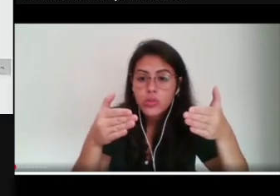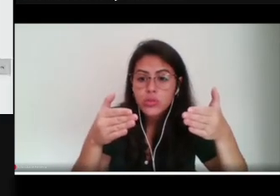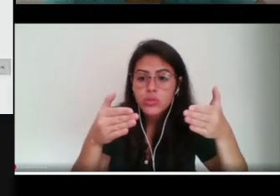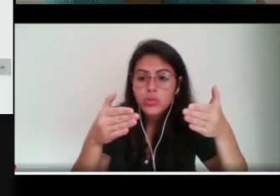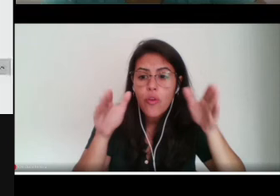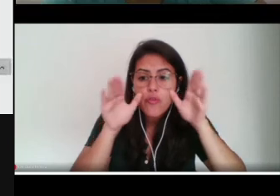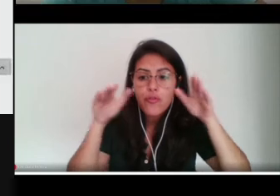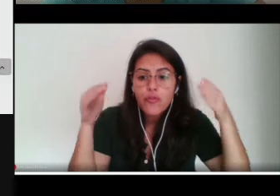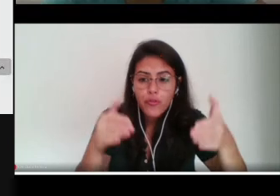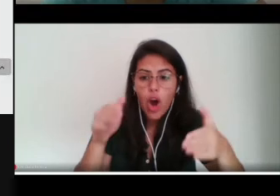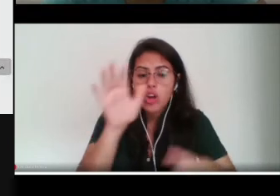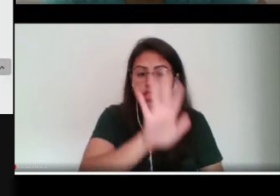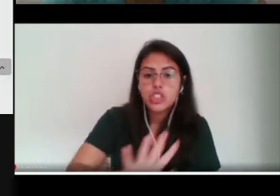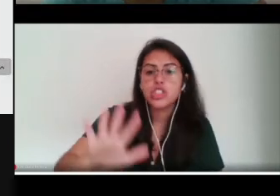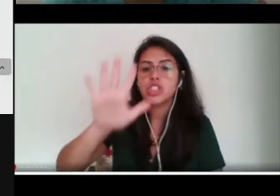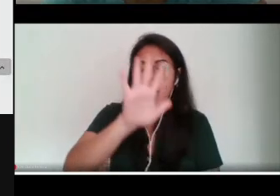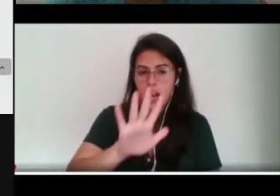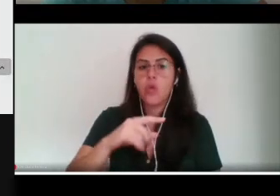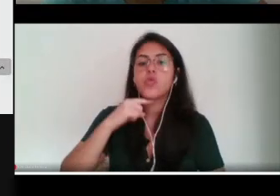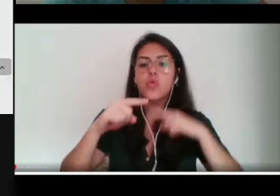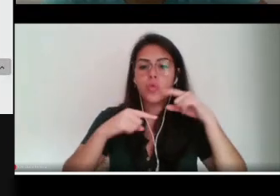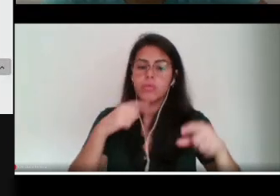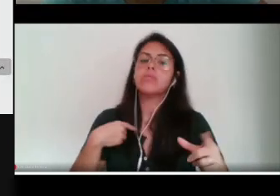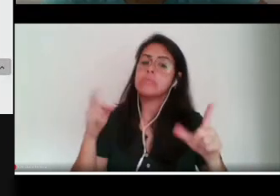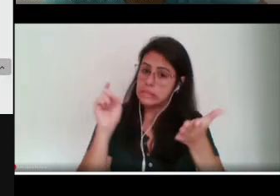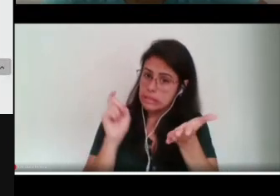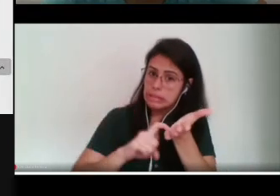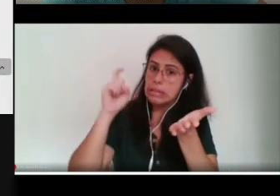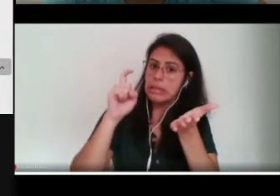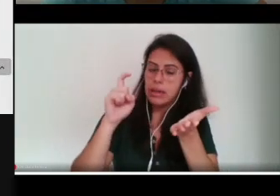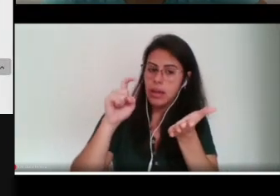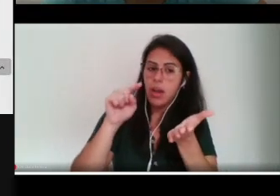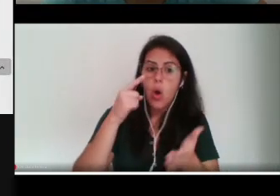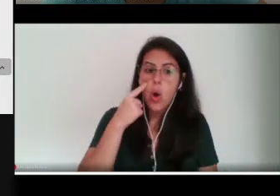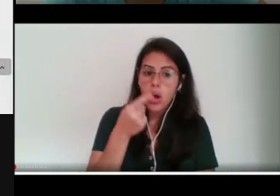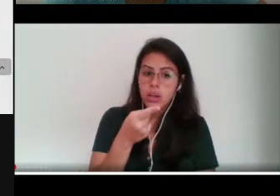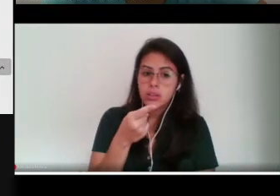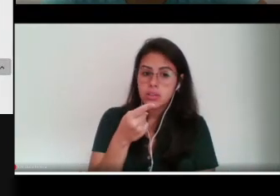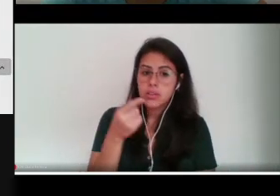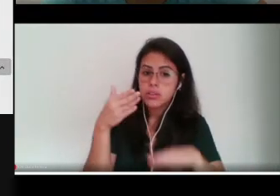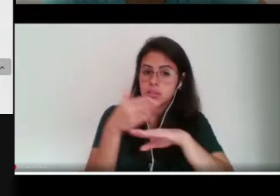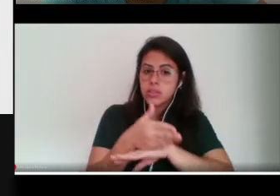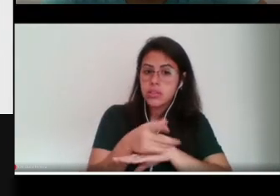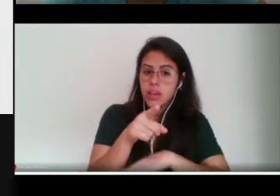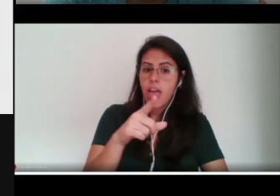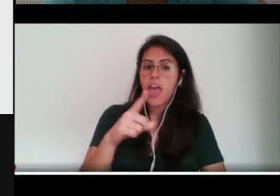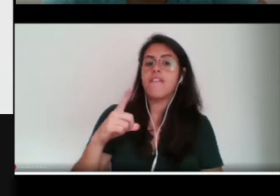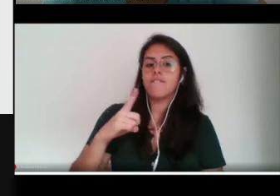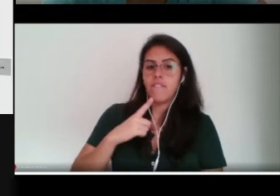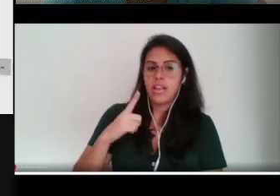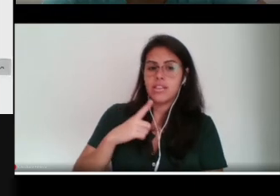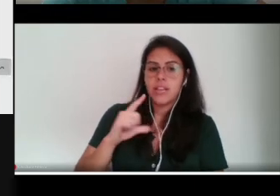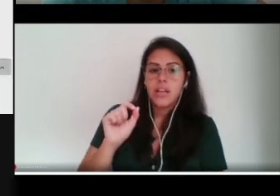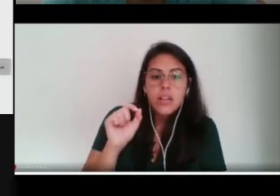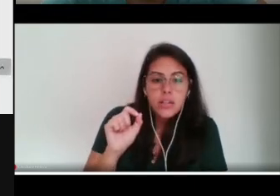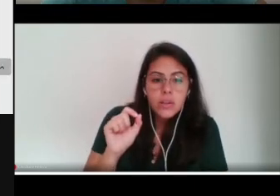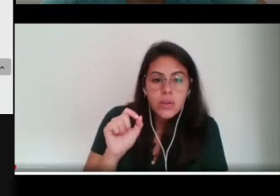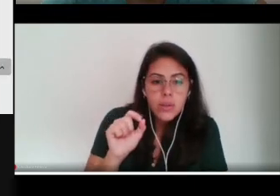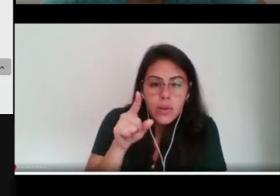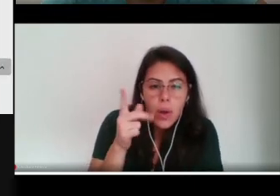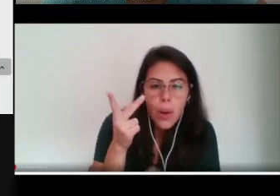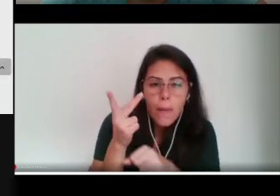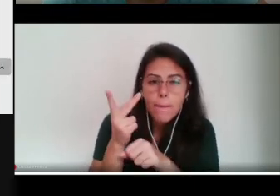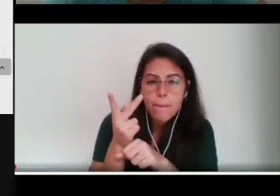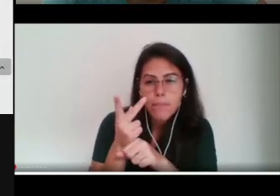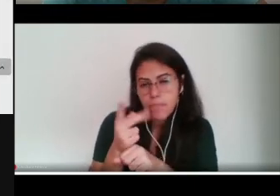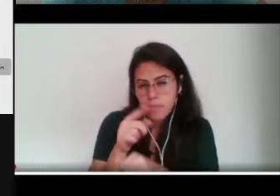você vai aqui, para você isso não vai aparecer, né? Você só vai ver o fórum da turma B, que é a nossa turma, vai aparecer